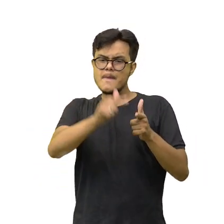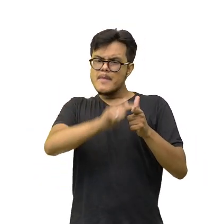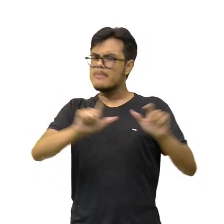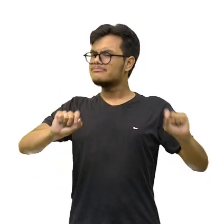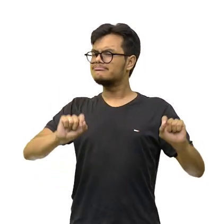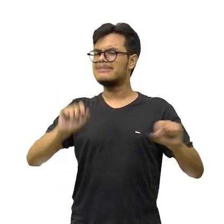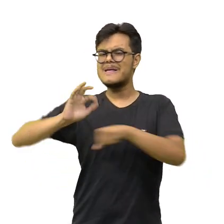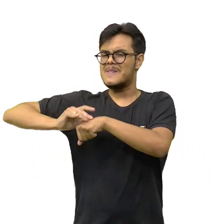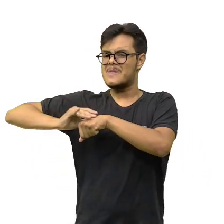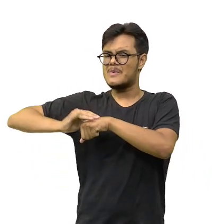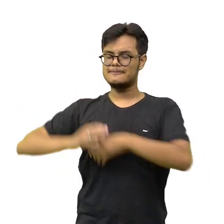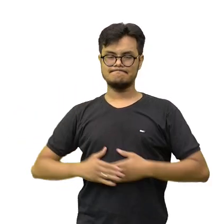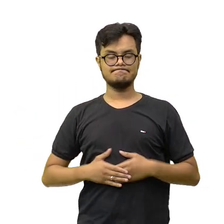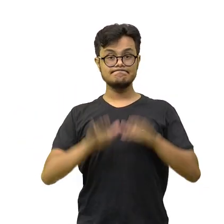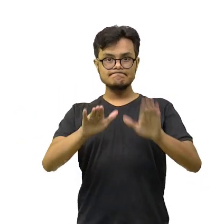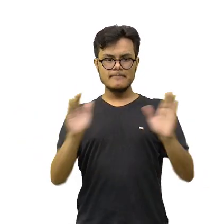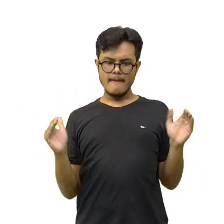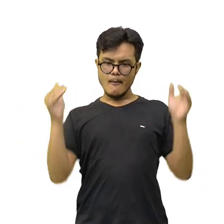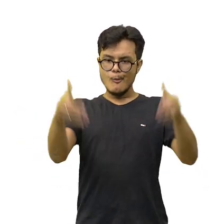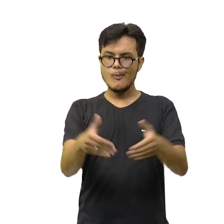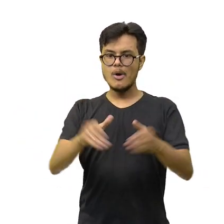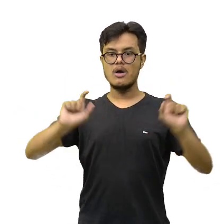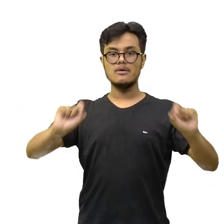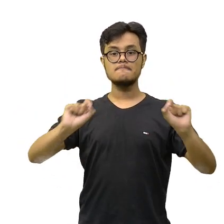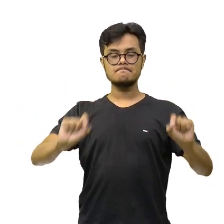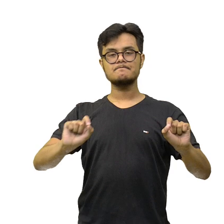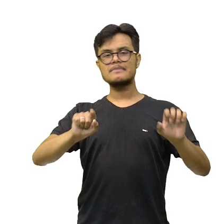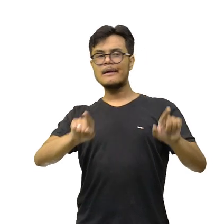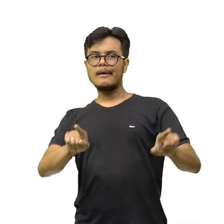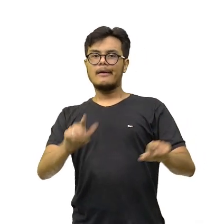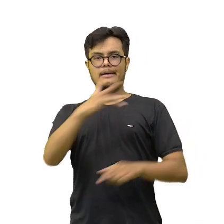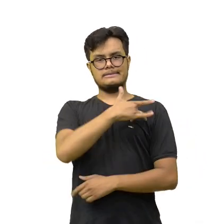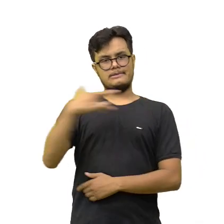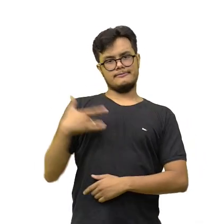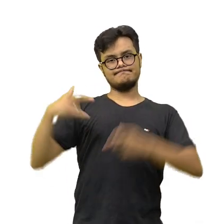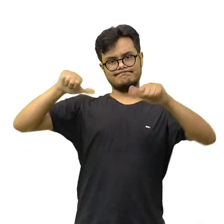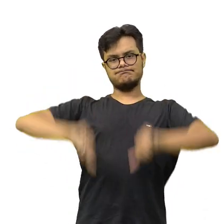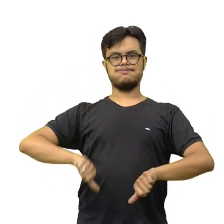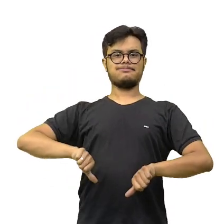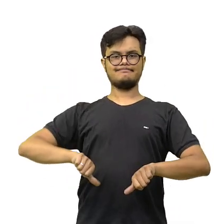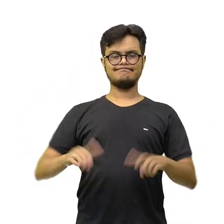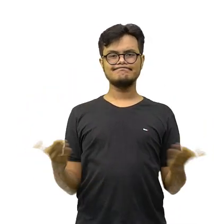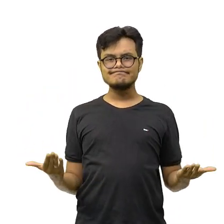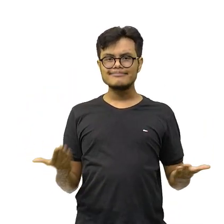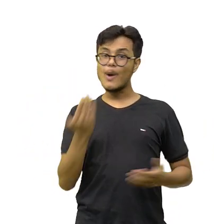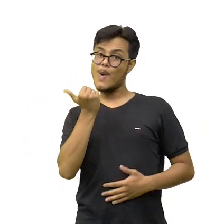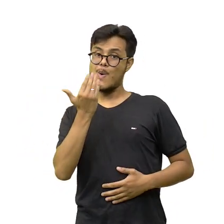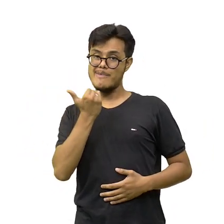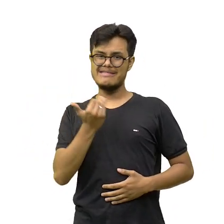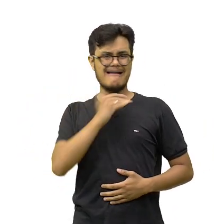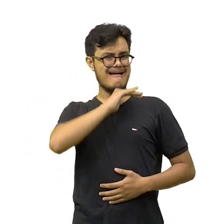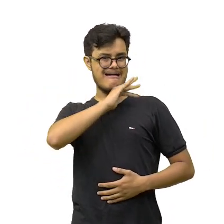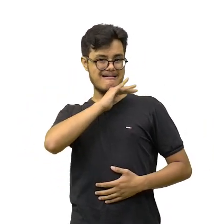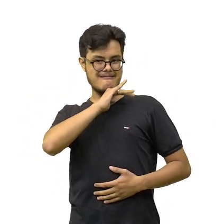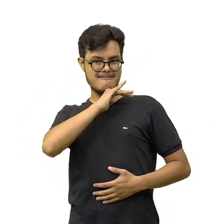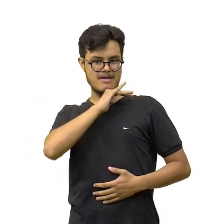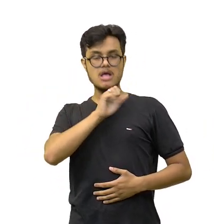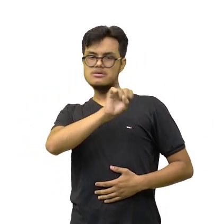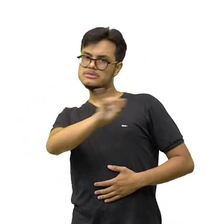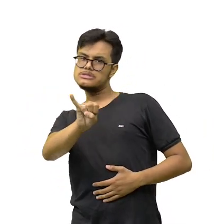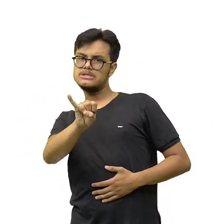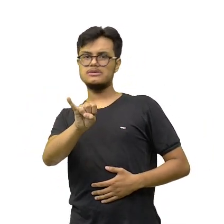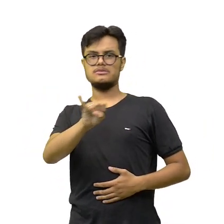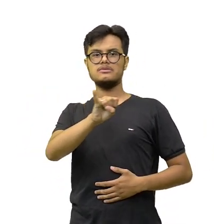dele está mais relacionado aos maus hábitos alimentares. Porque os maus